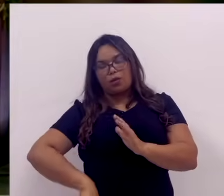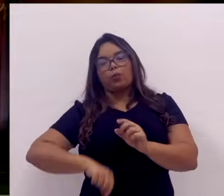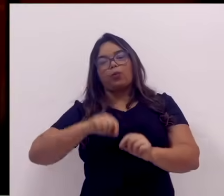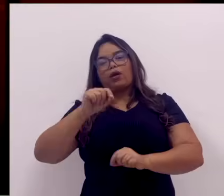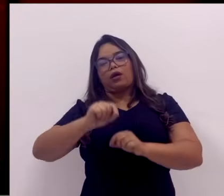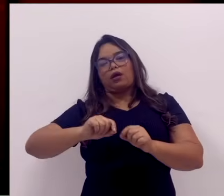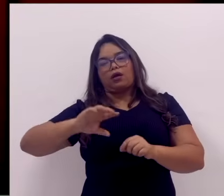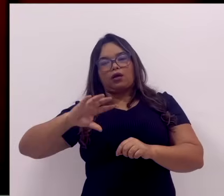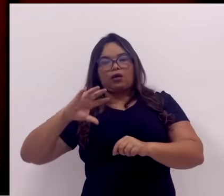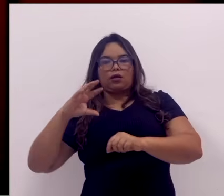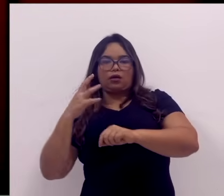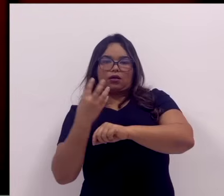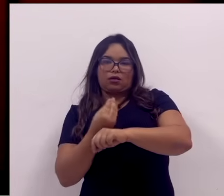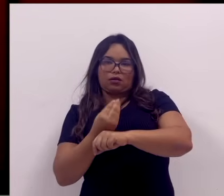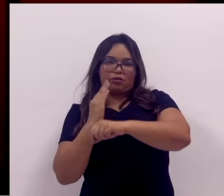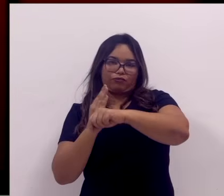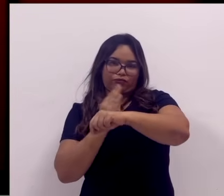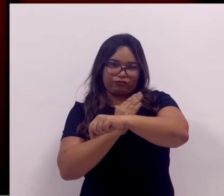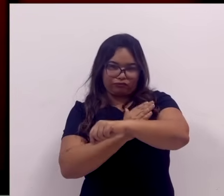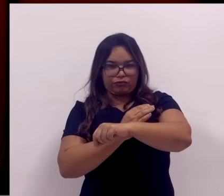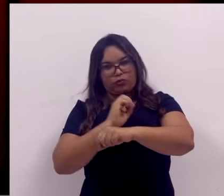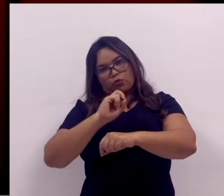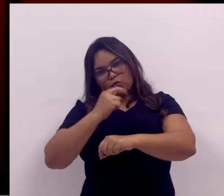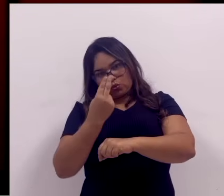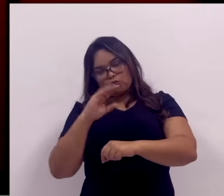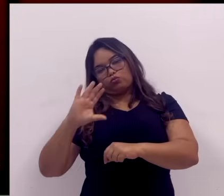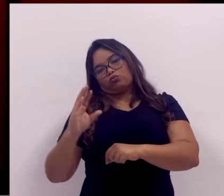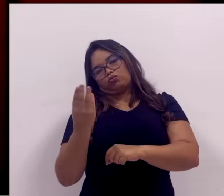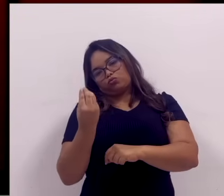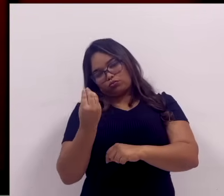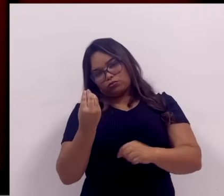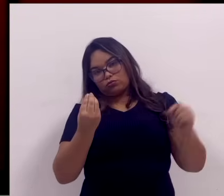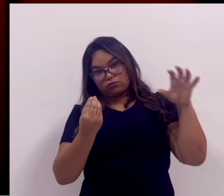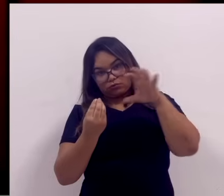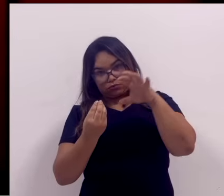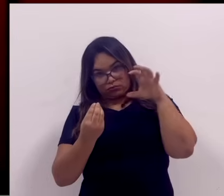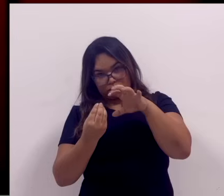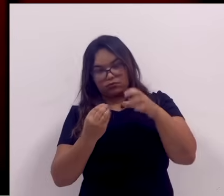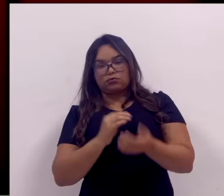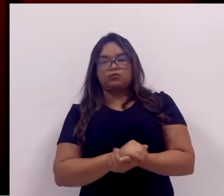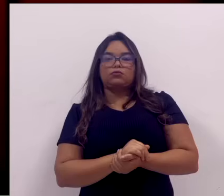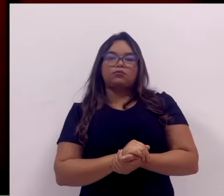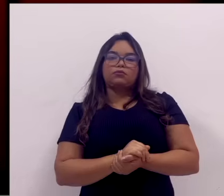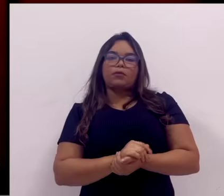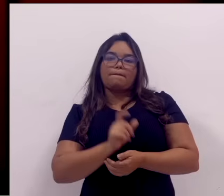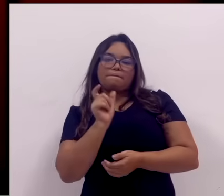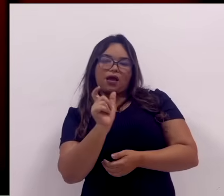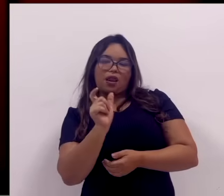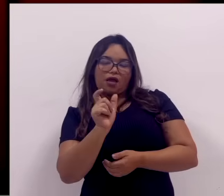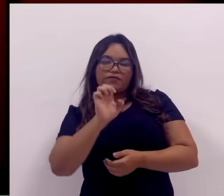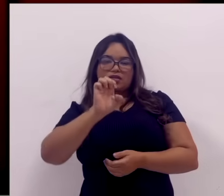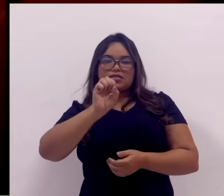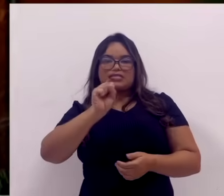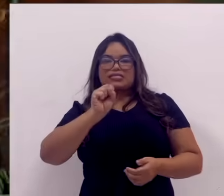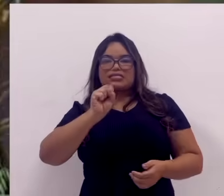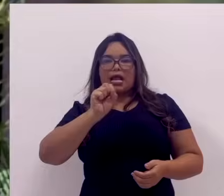tempo de tremenda perseguição. A palavra mir está inclusa na palavra Esmirna e significa aroma